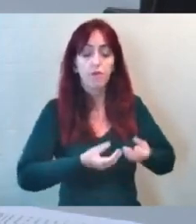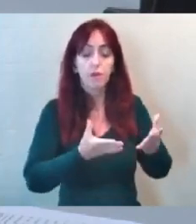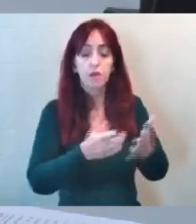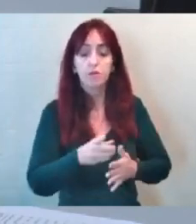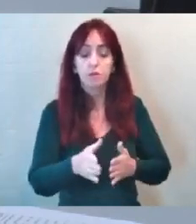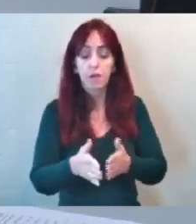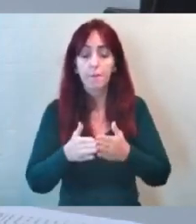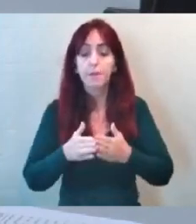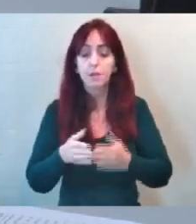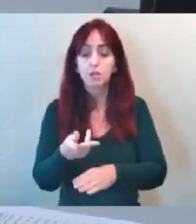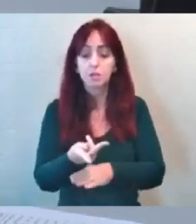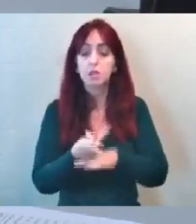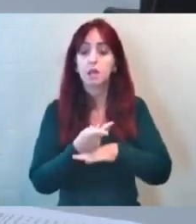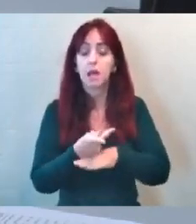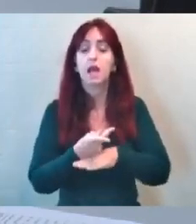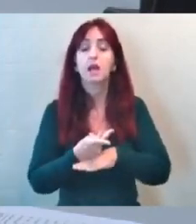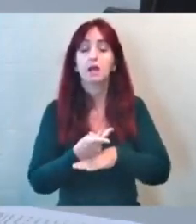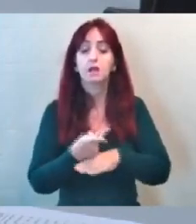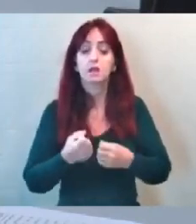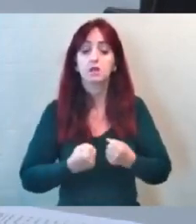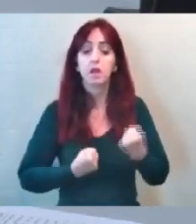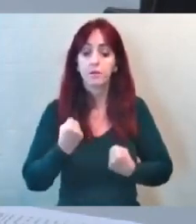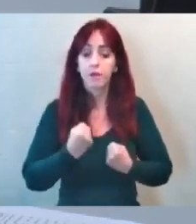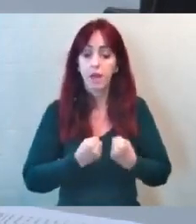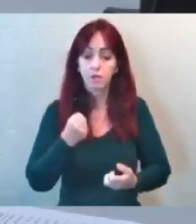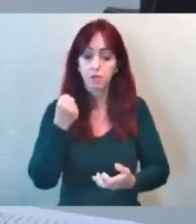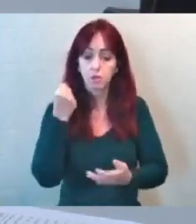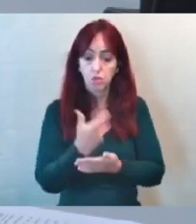crédito em viagens compradas, certo?